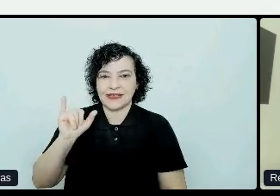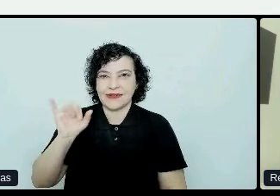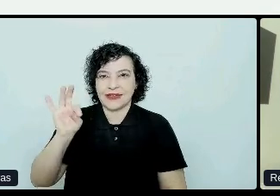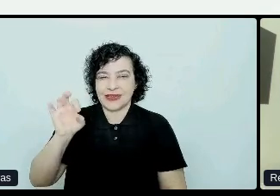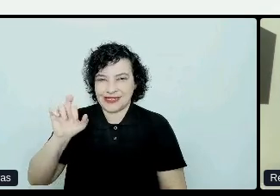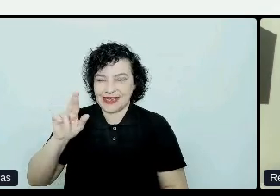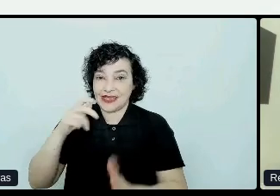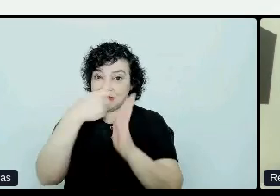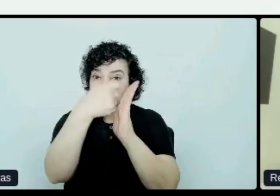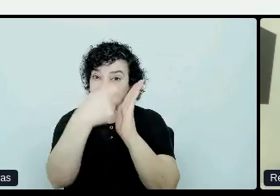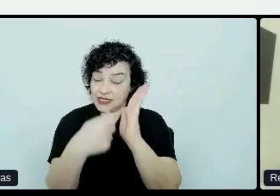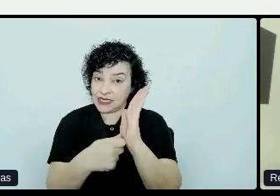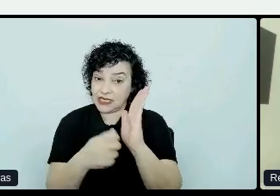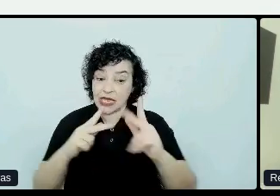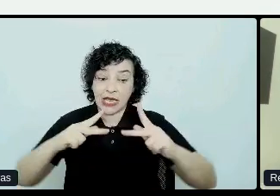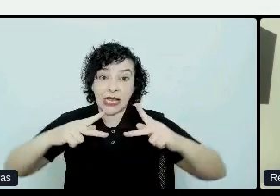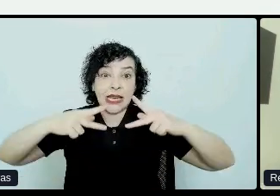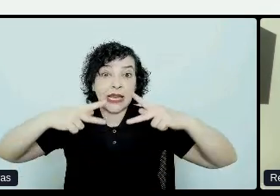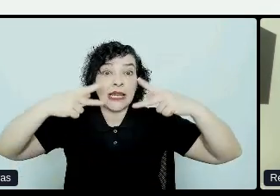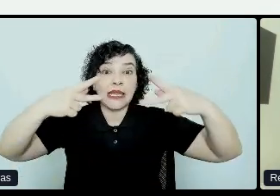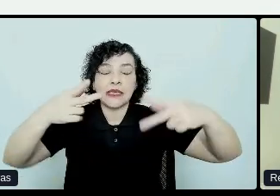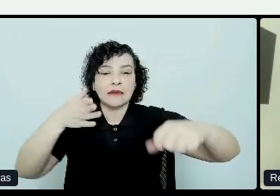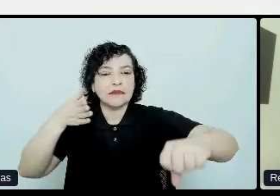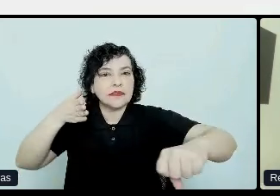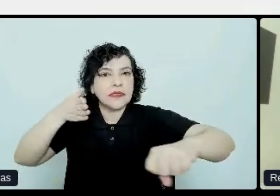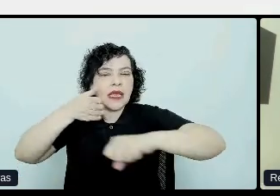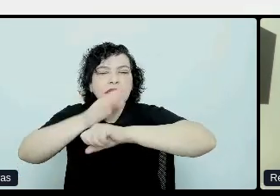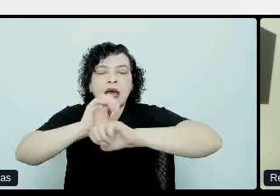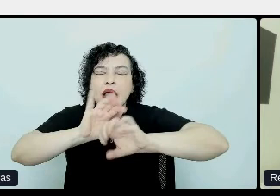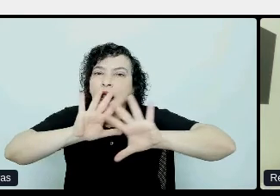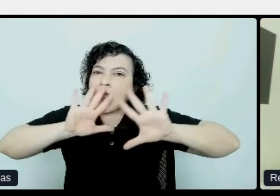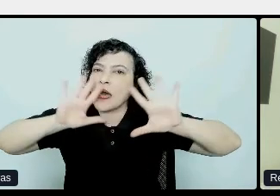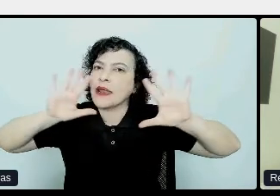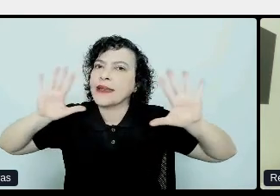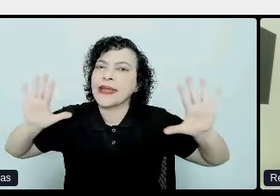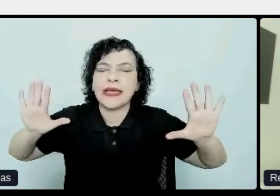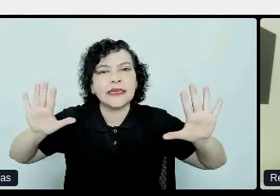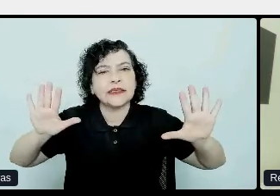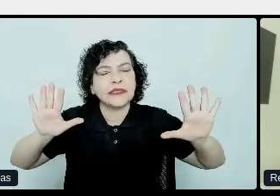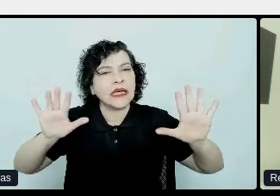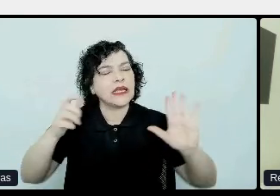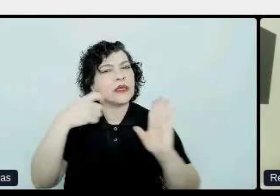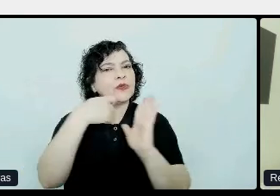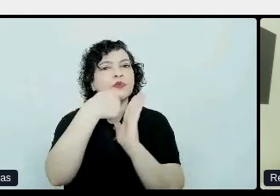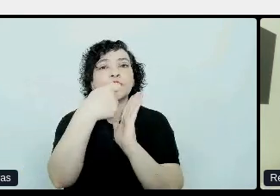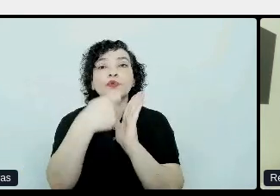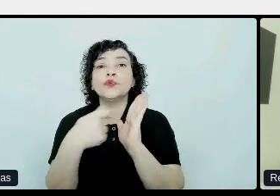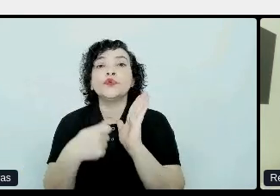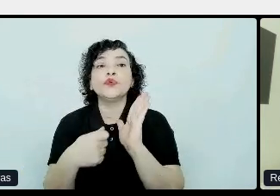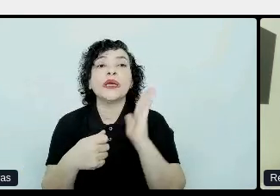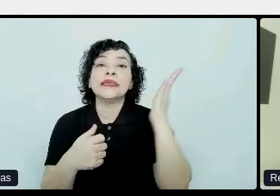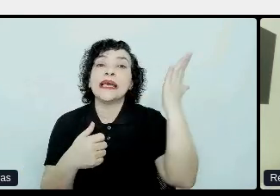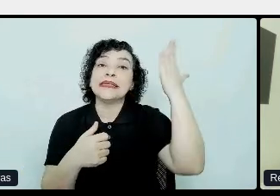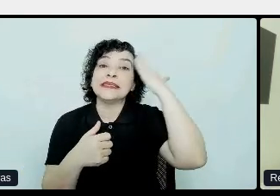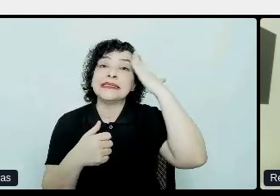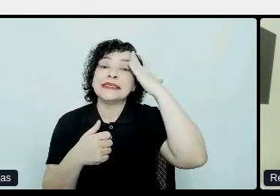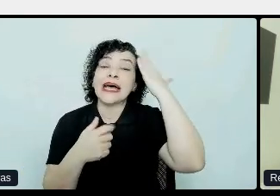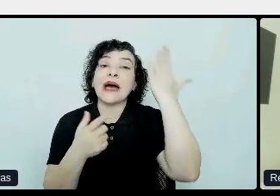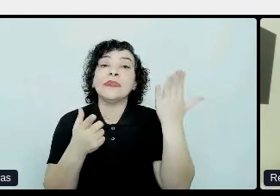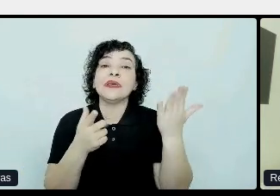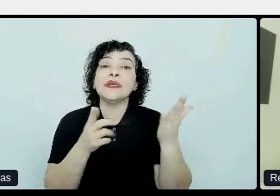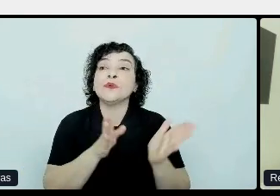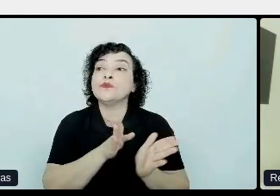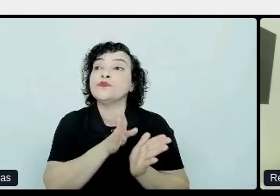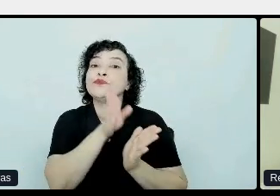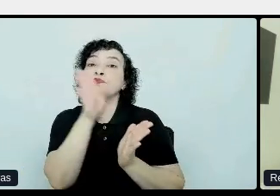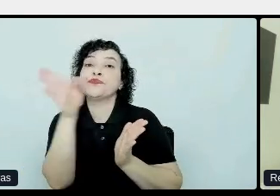quando você tem um link, a clareza do texto do link, né, que se deixa claro para onde você está direcionando o usuário. E ali é